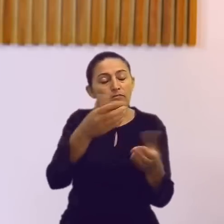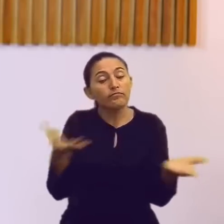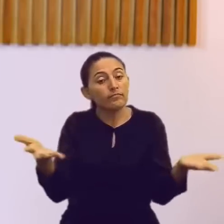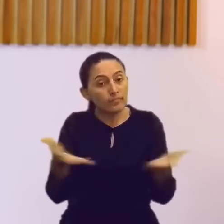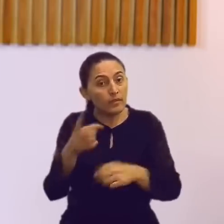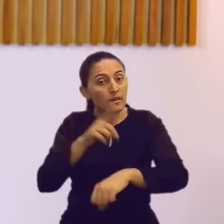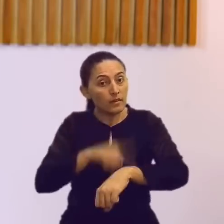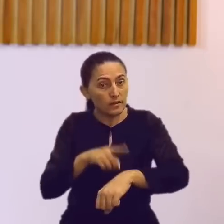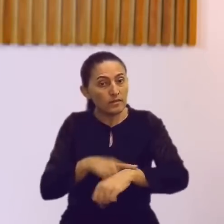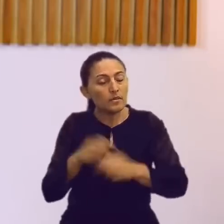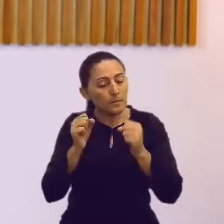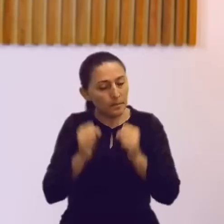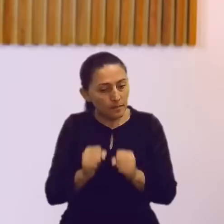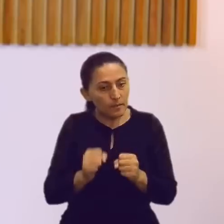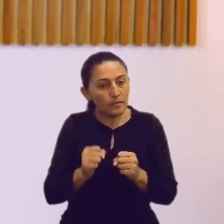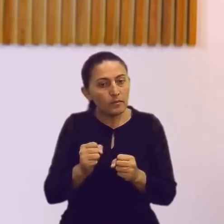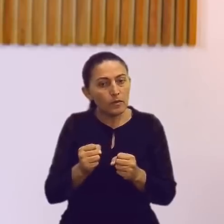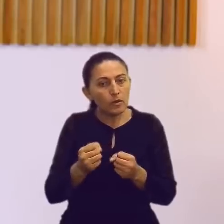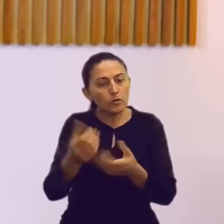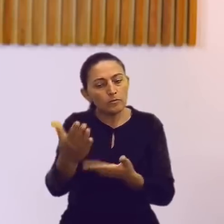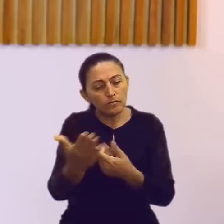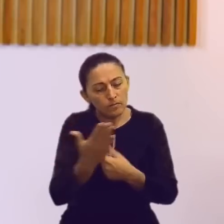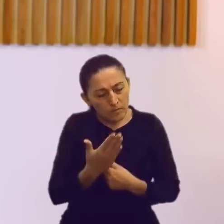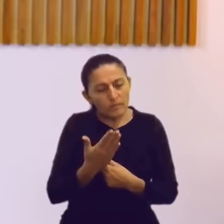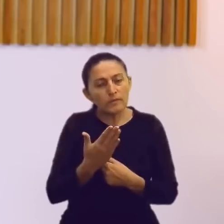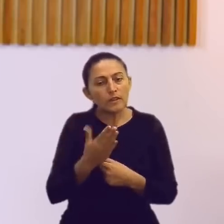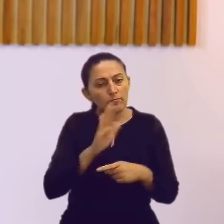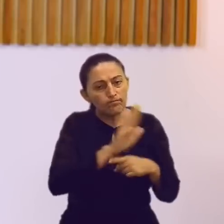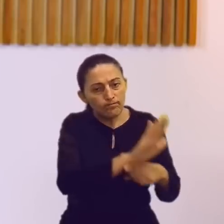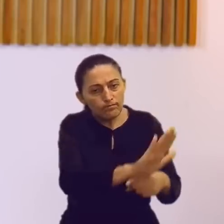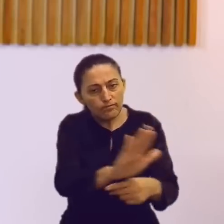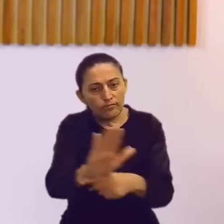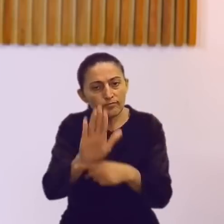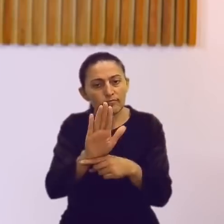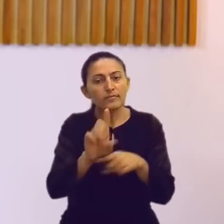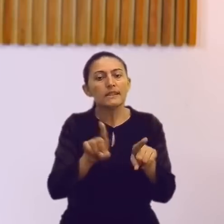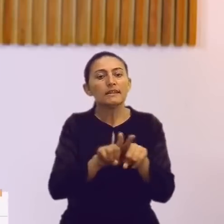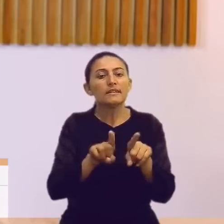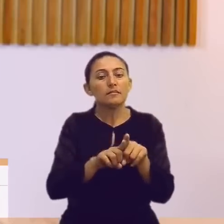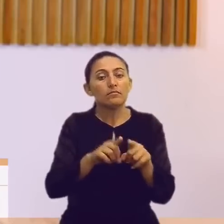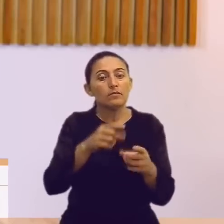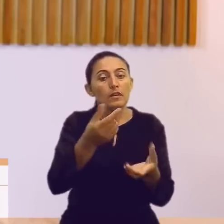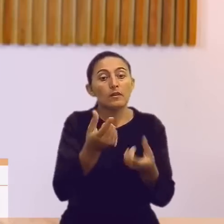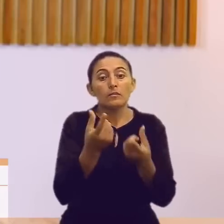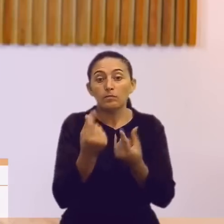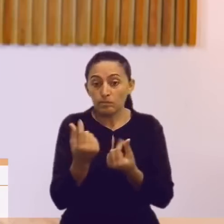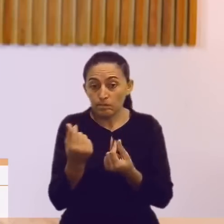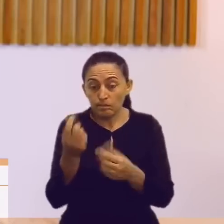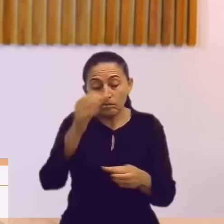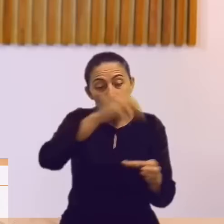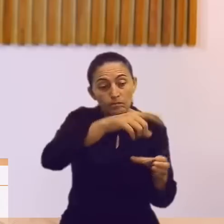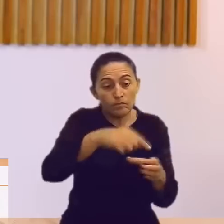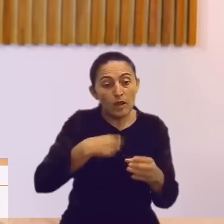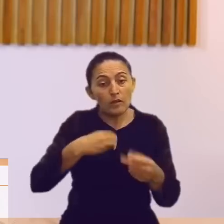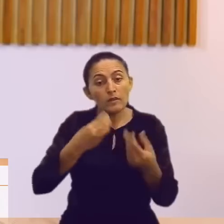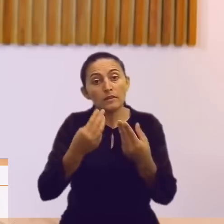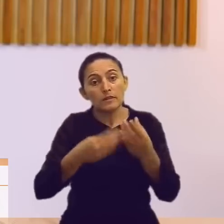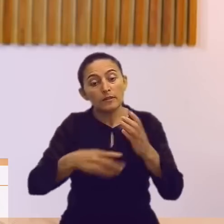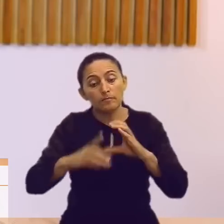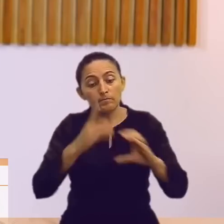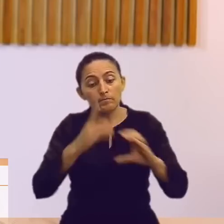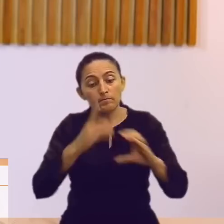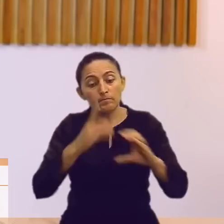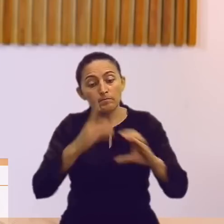pode fazer uma contribuição generosa para que o ministério aqui da TV Conectados continue alcançando a